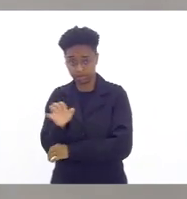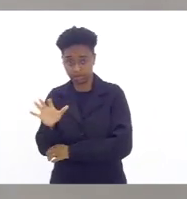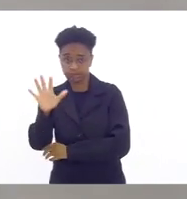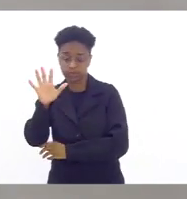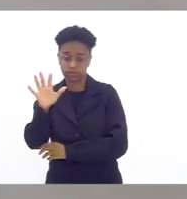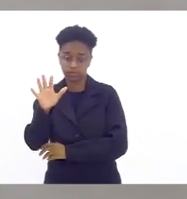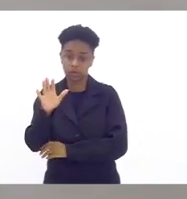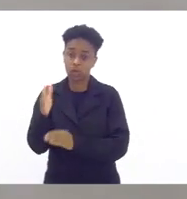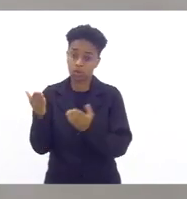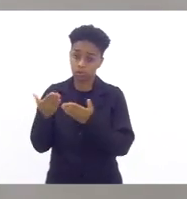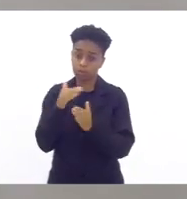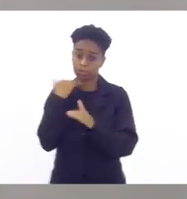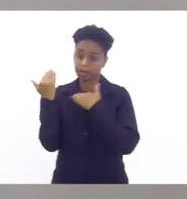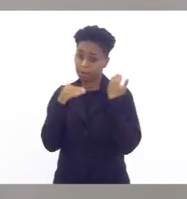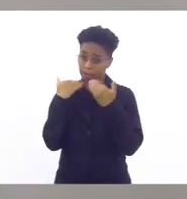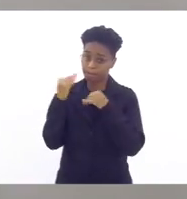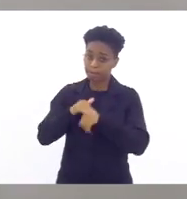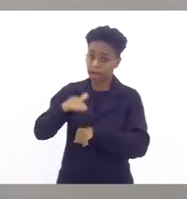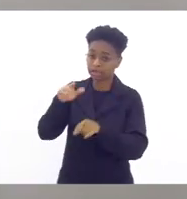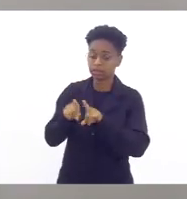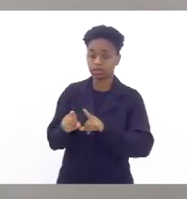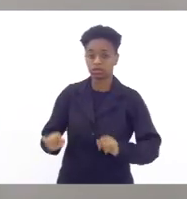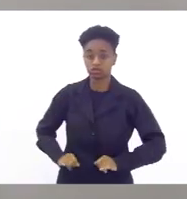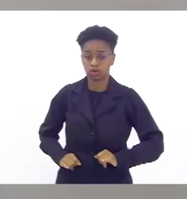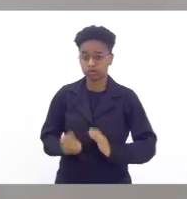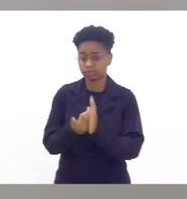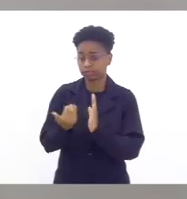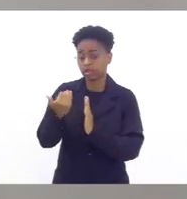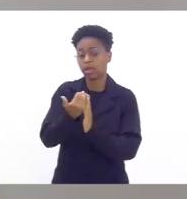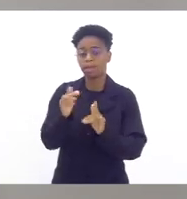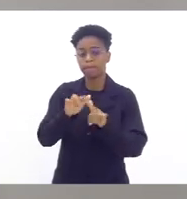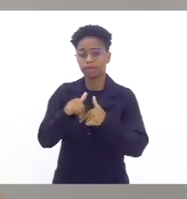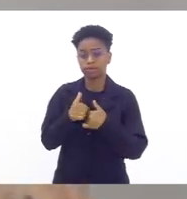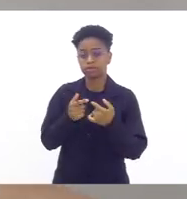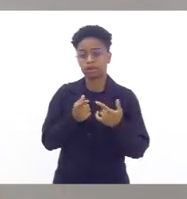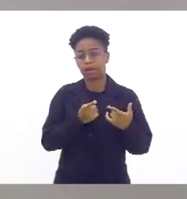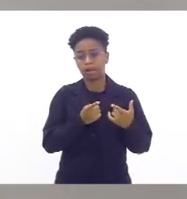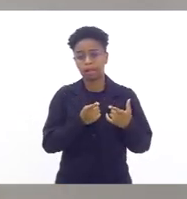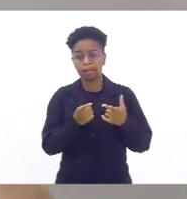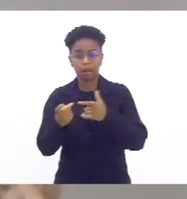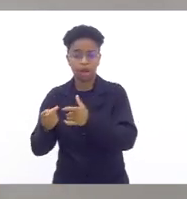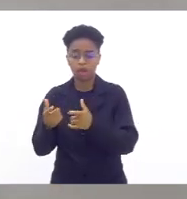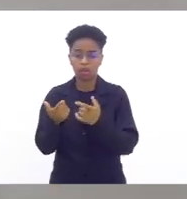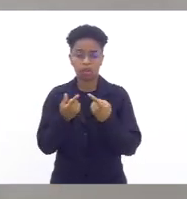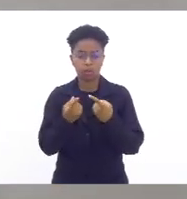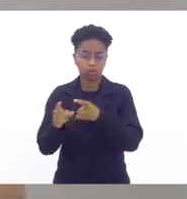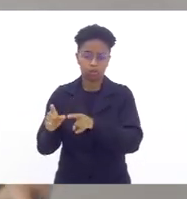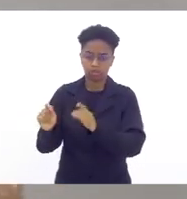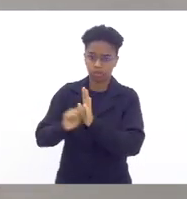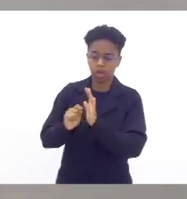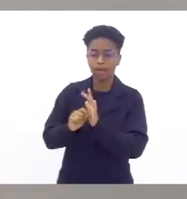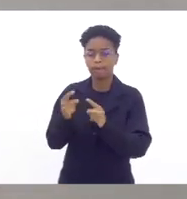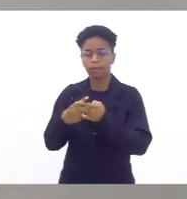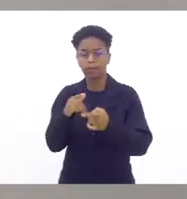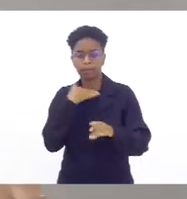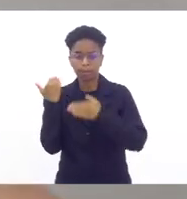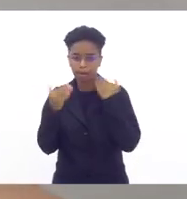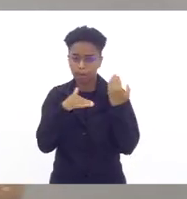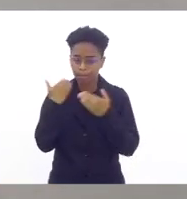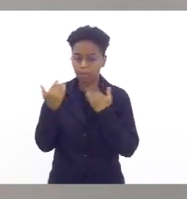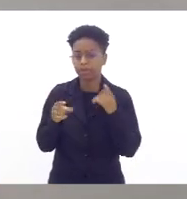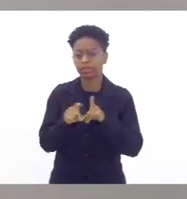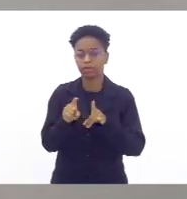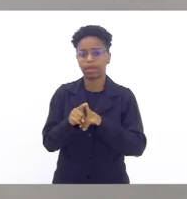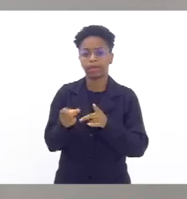quem mais morre quem mais sofre com uma guerra de drogas que tem suas vidas ceifadas que são encarceradas que